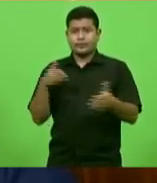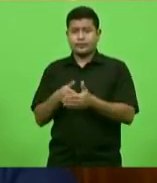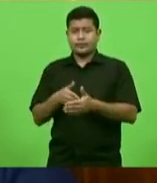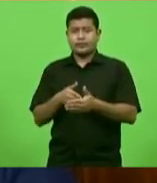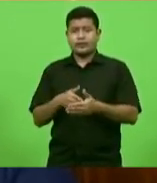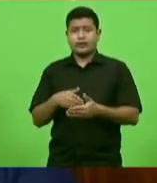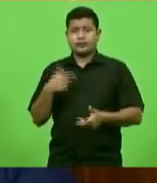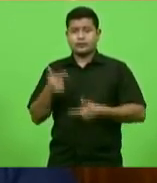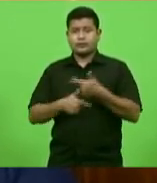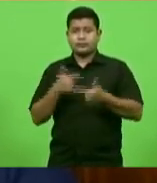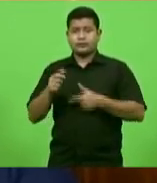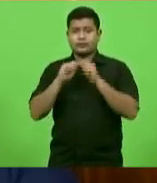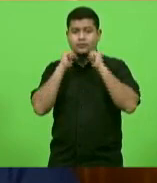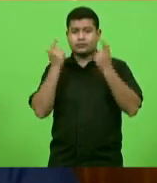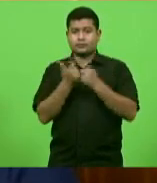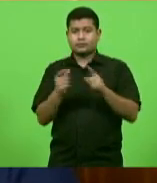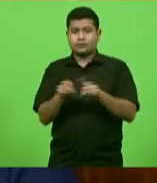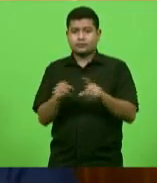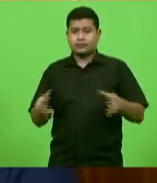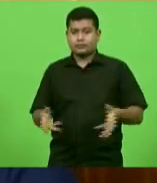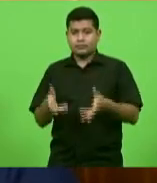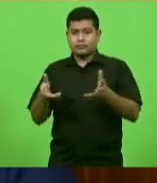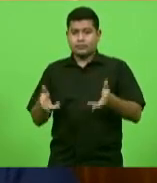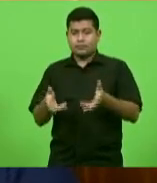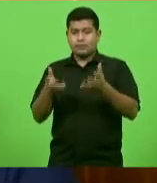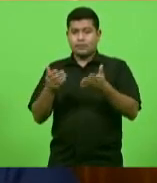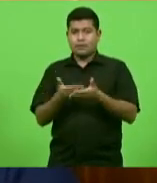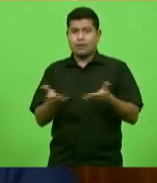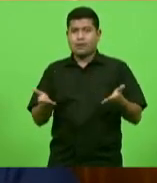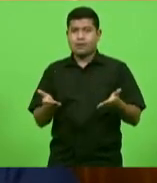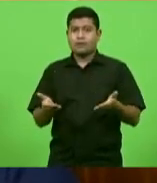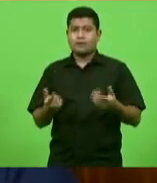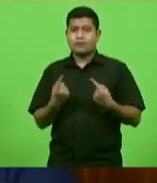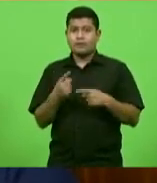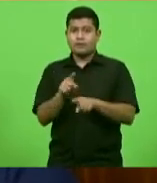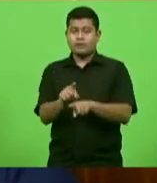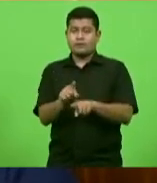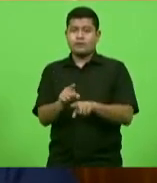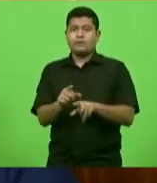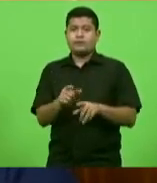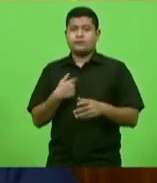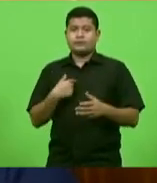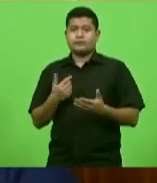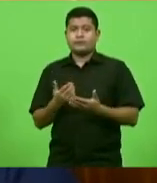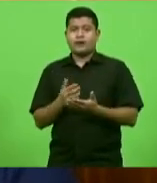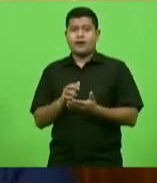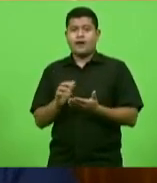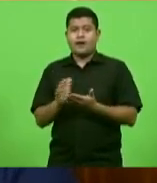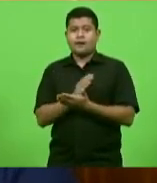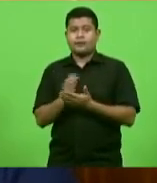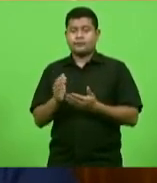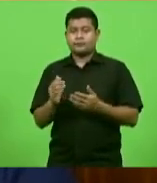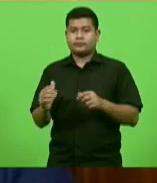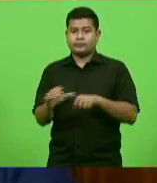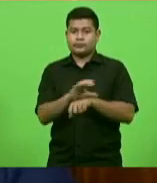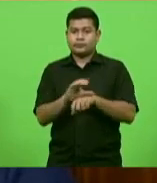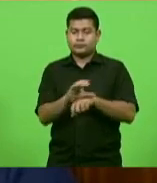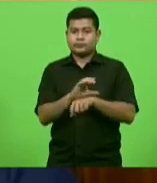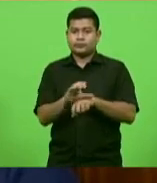Legislativa, além de promover a requisição de forma contrária às disposições expressas na